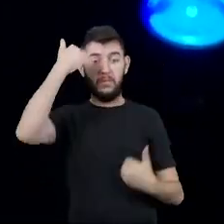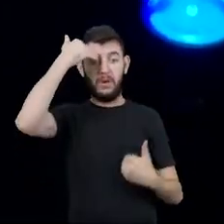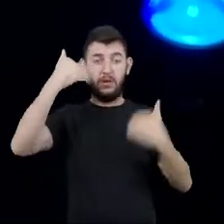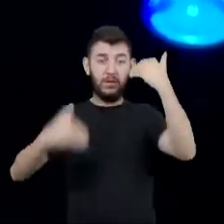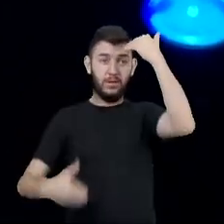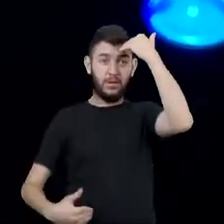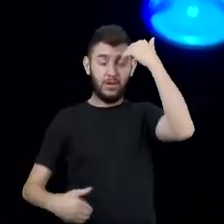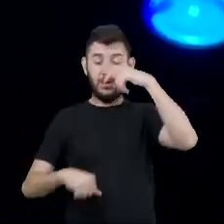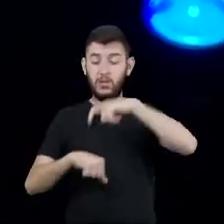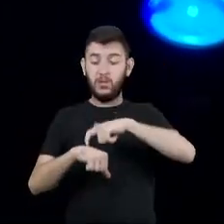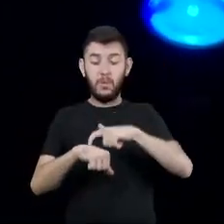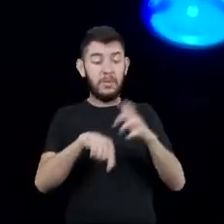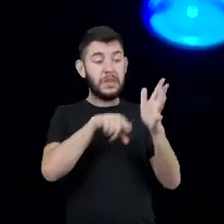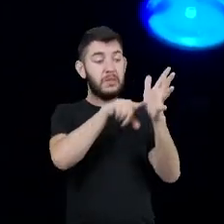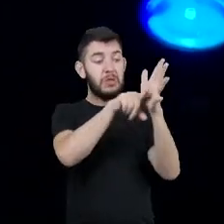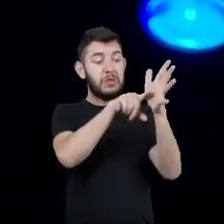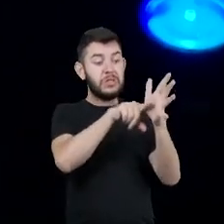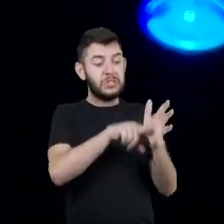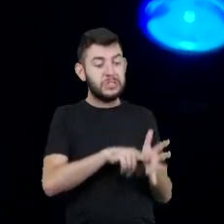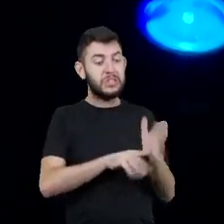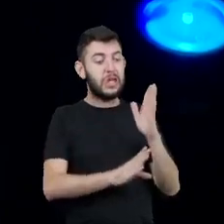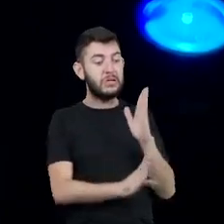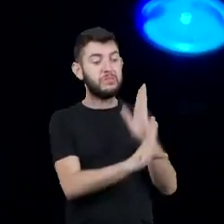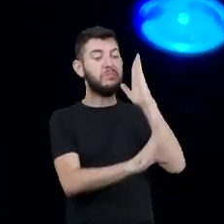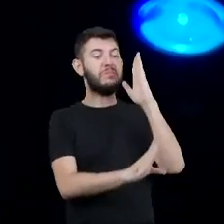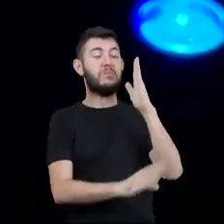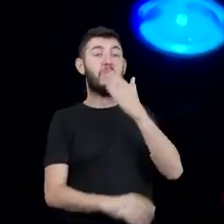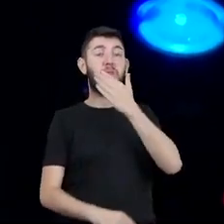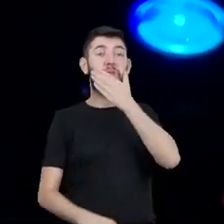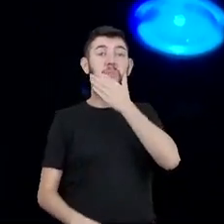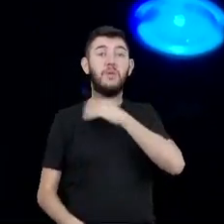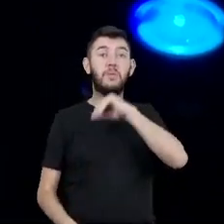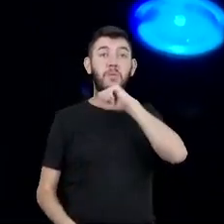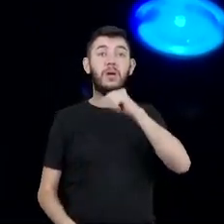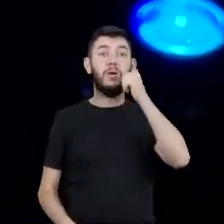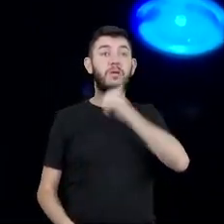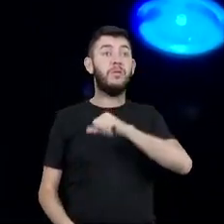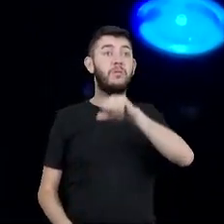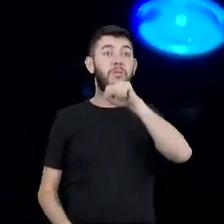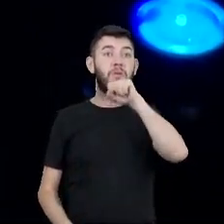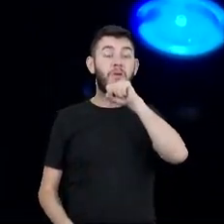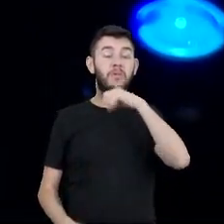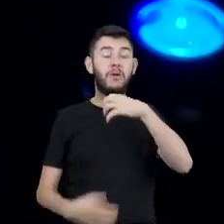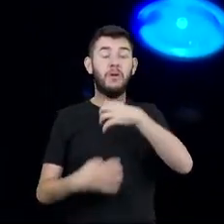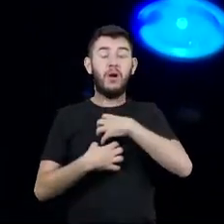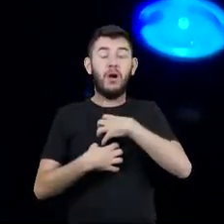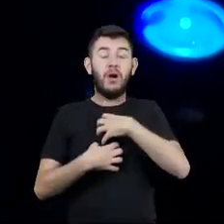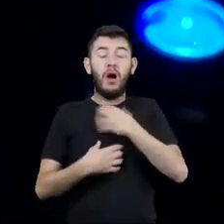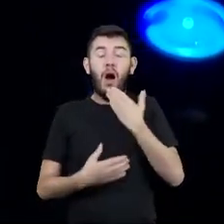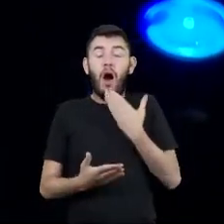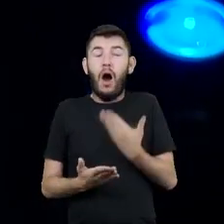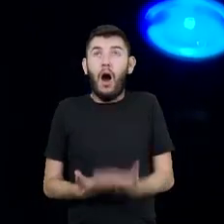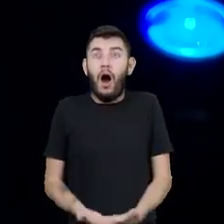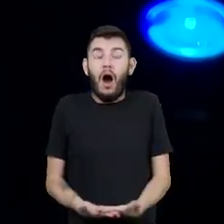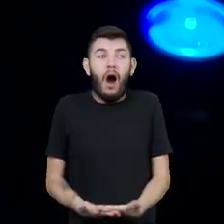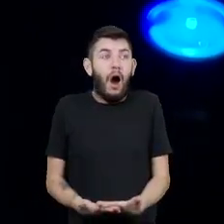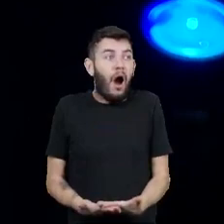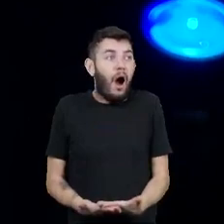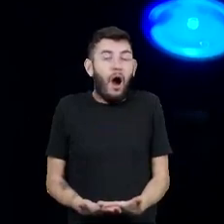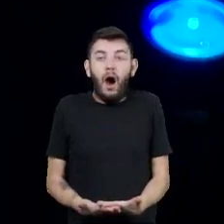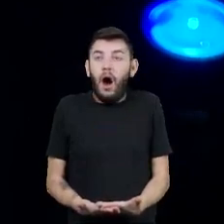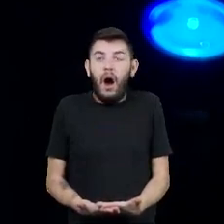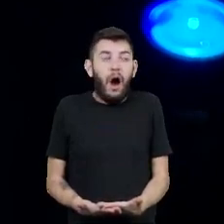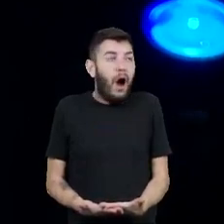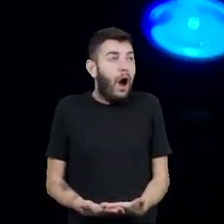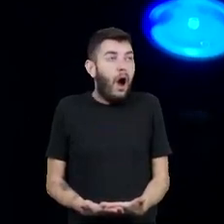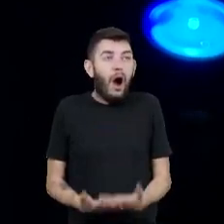meus pais, lógico, tiveram um grande baque, né? Jamais imaginariam aquilo com o seu